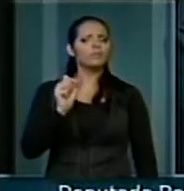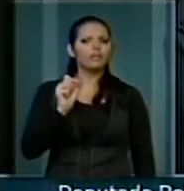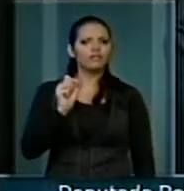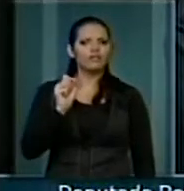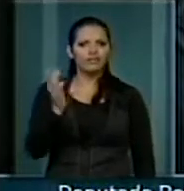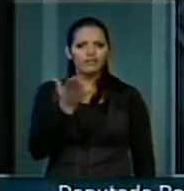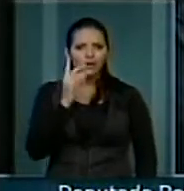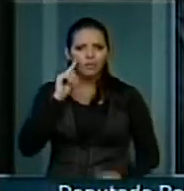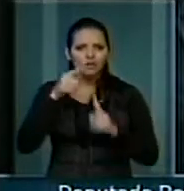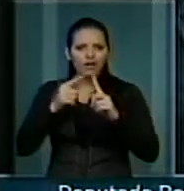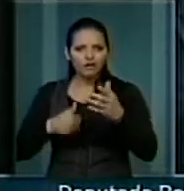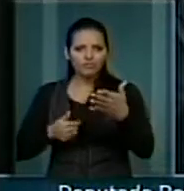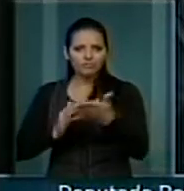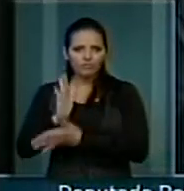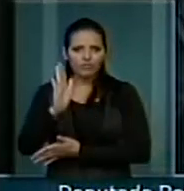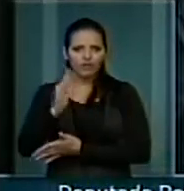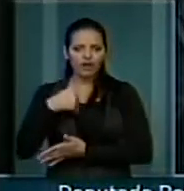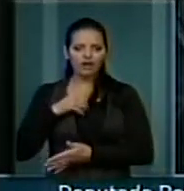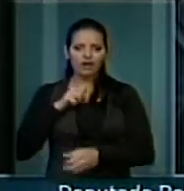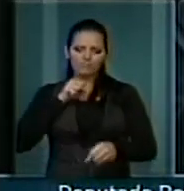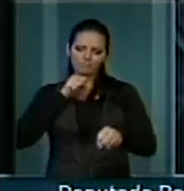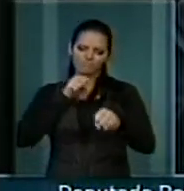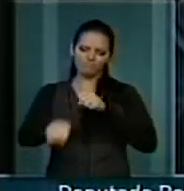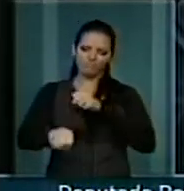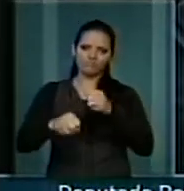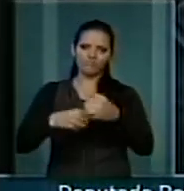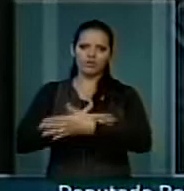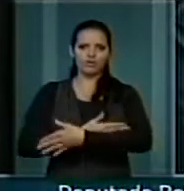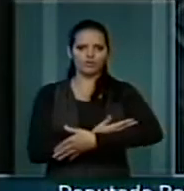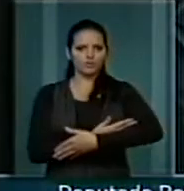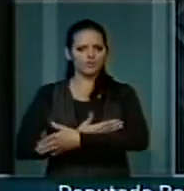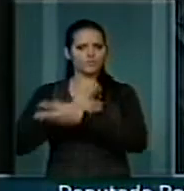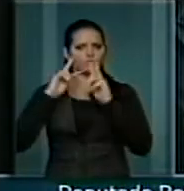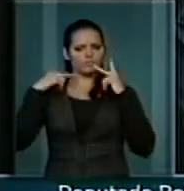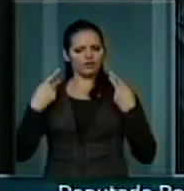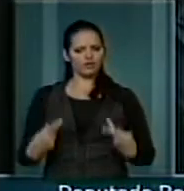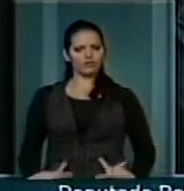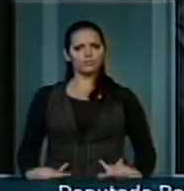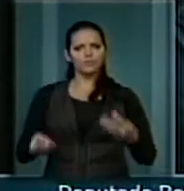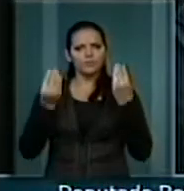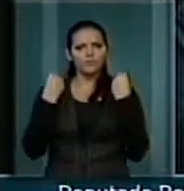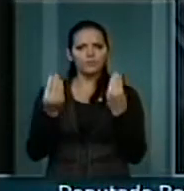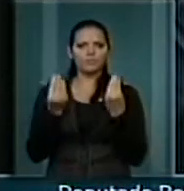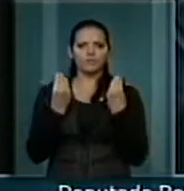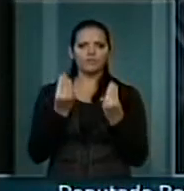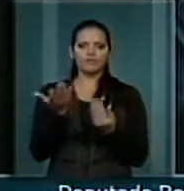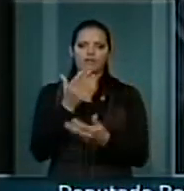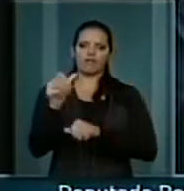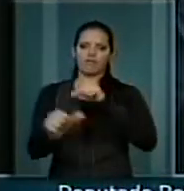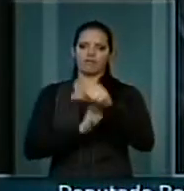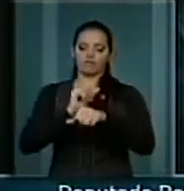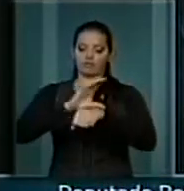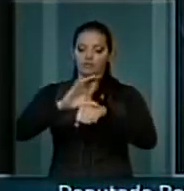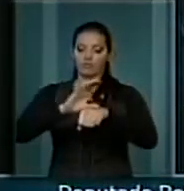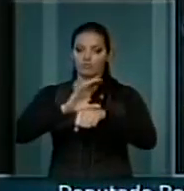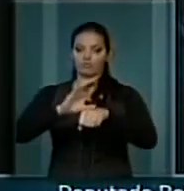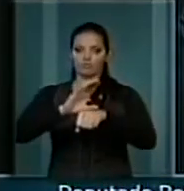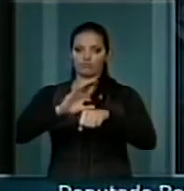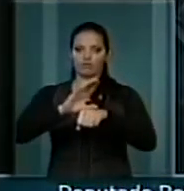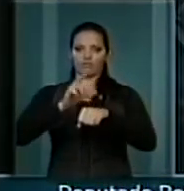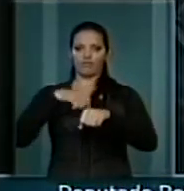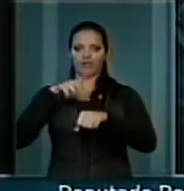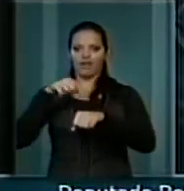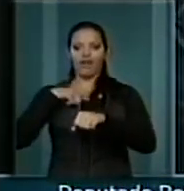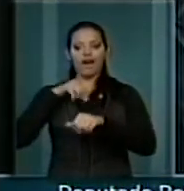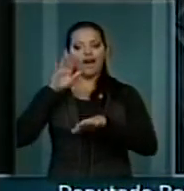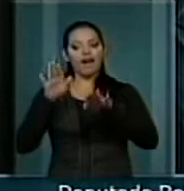busca legalizar o assassinato de bebês humanos, há quem queira tornar a exceção prevista na Constituição uma